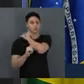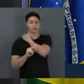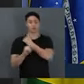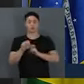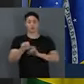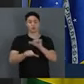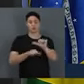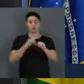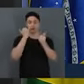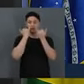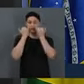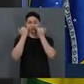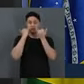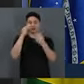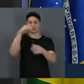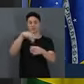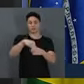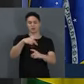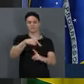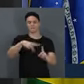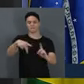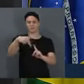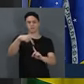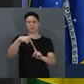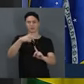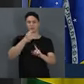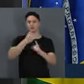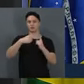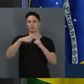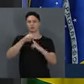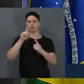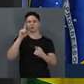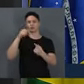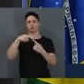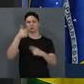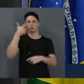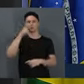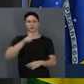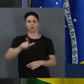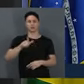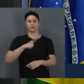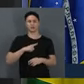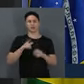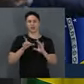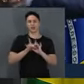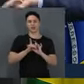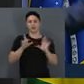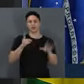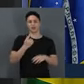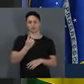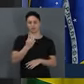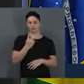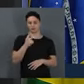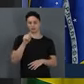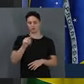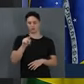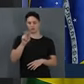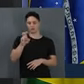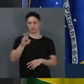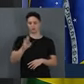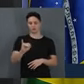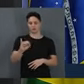Previdência Social para abrir espaço de 12.5 bilhões de reais